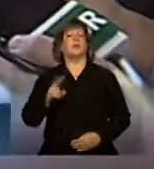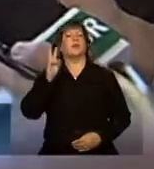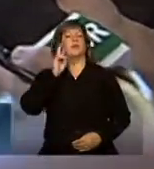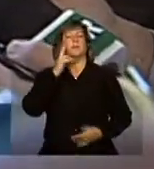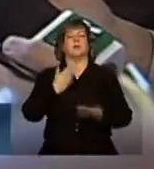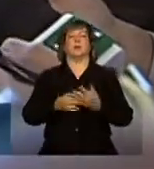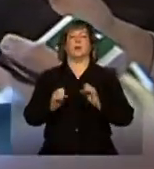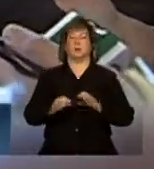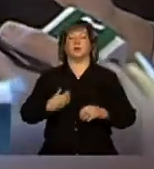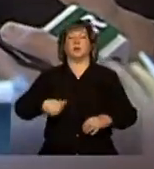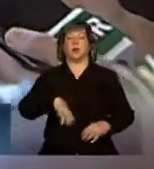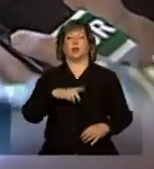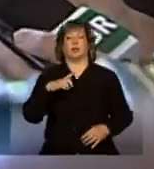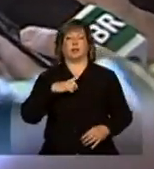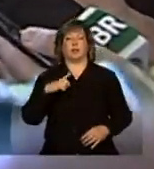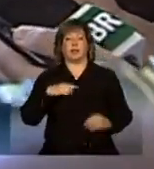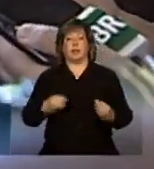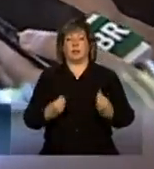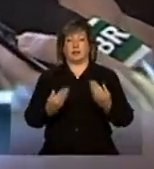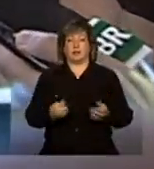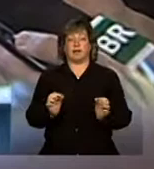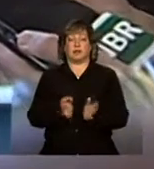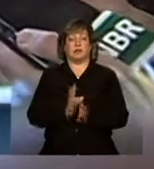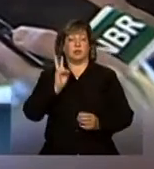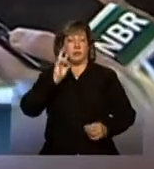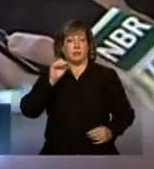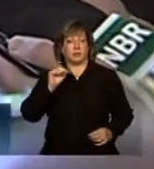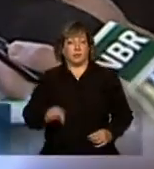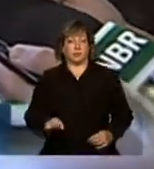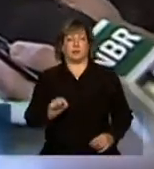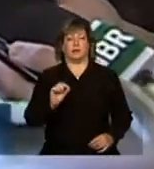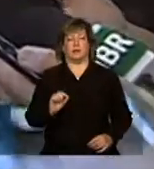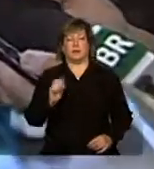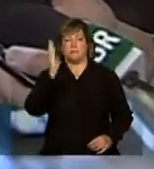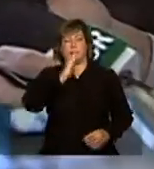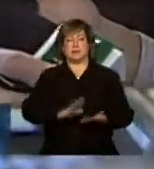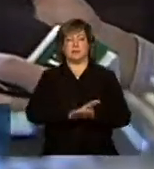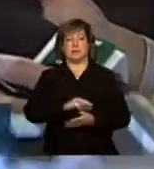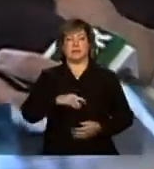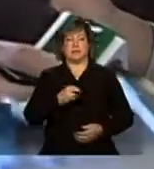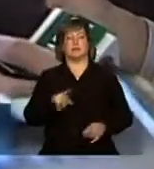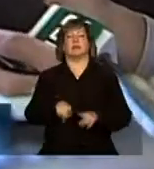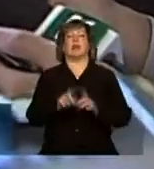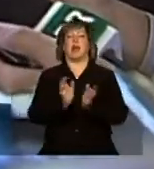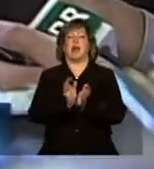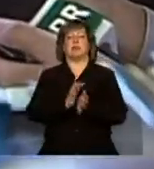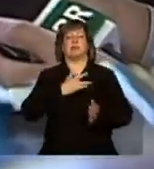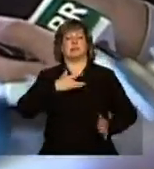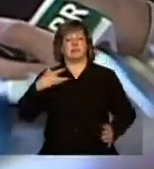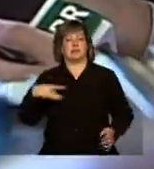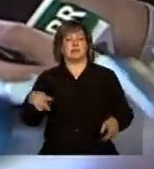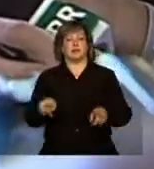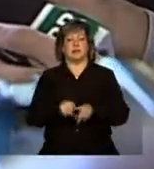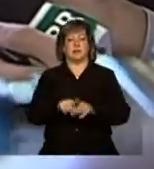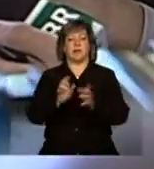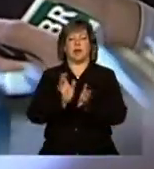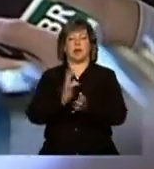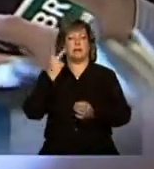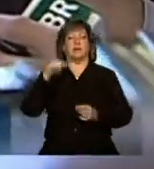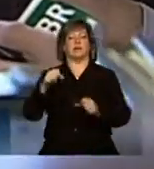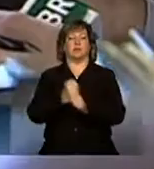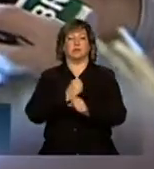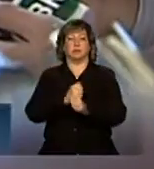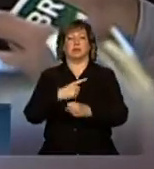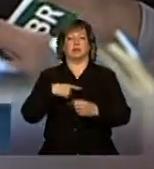educação, nós temos entrega do Brasil Sem Miséria, nós temos entregas na área de saúde, assim como temos também na área de infraestrutura.